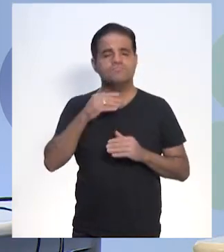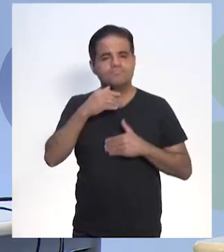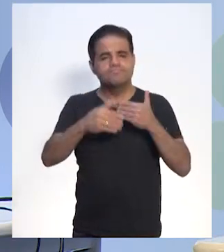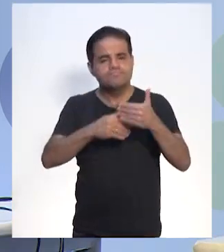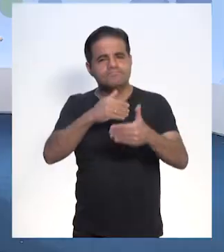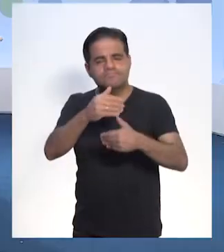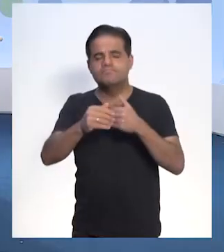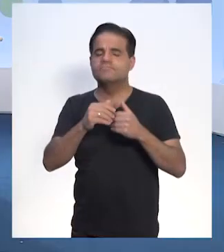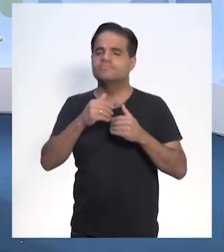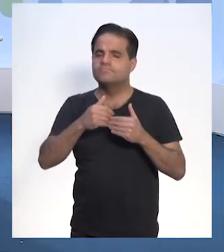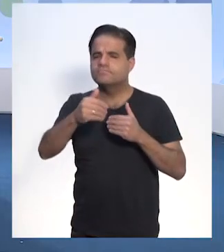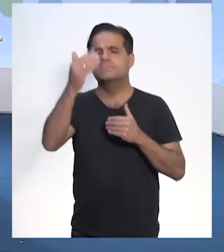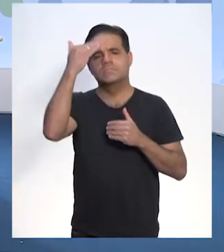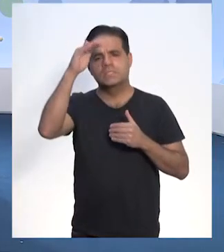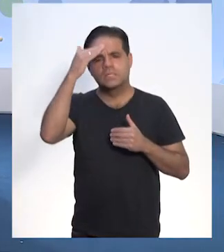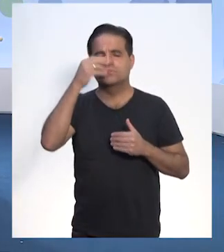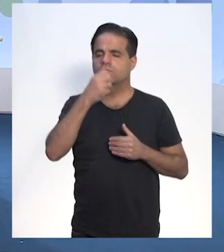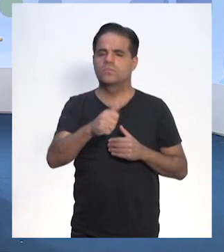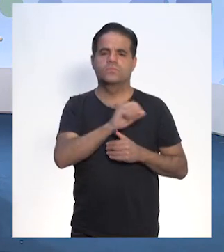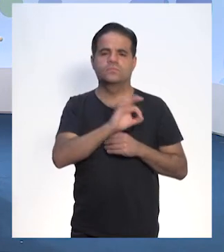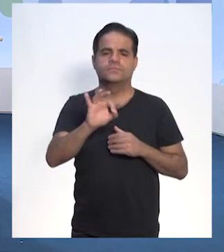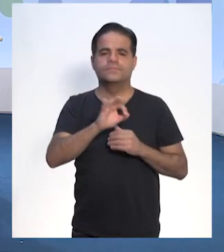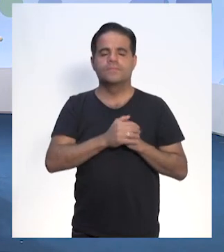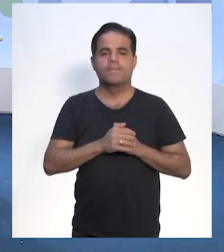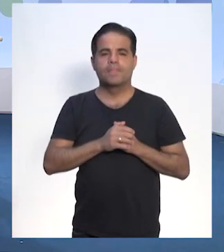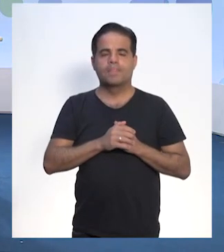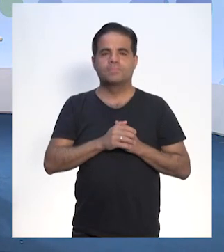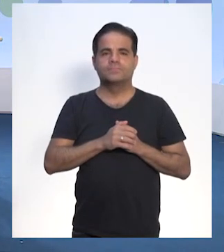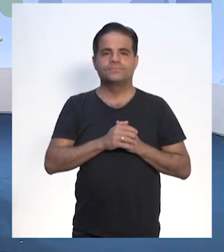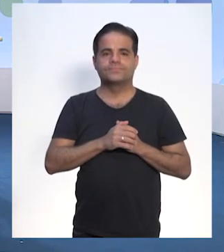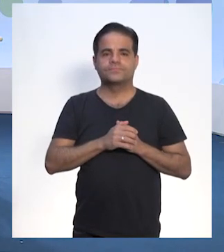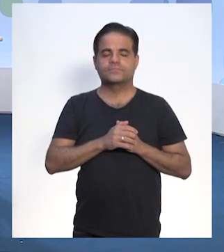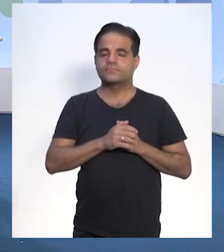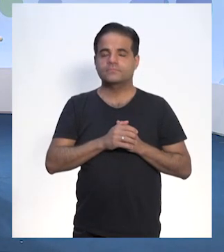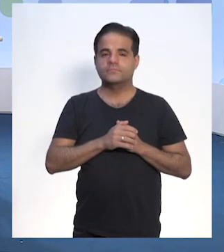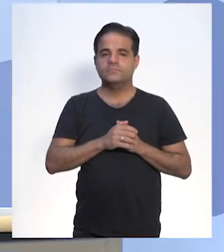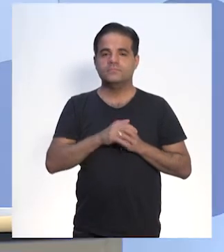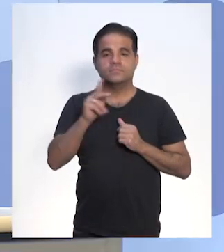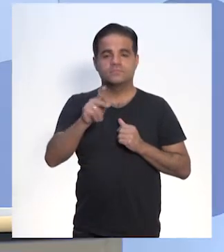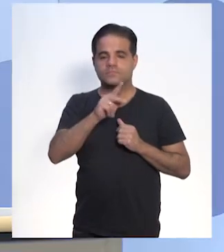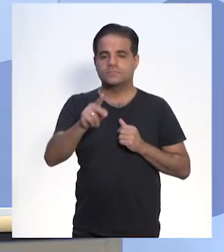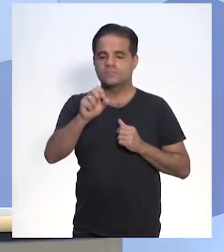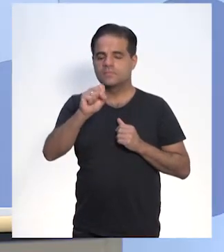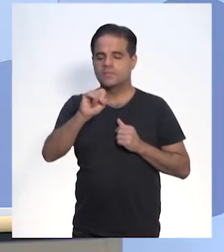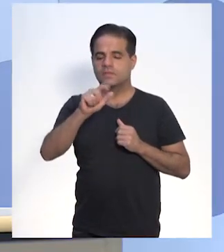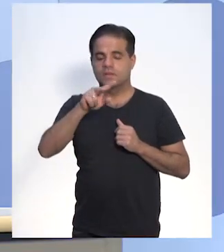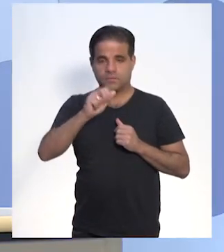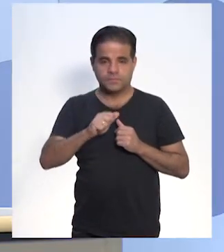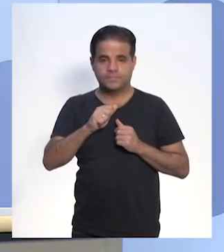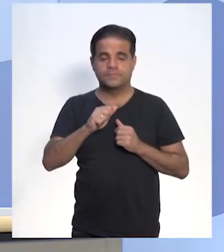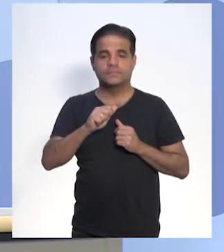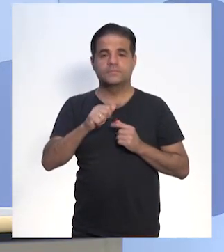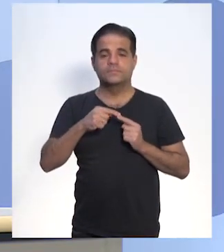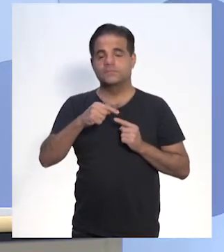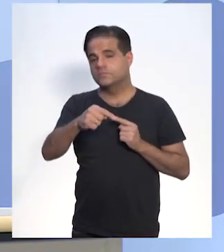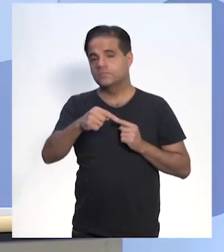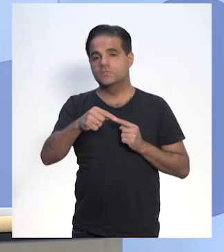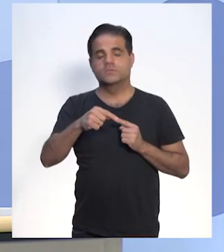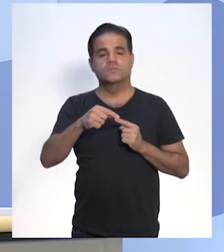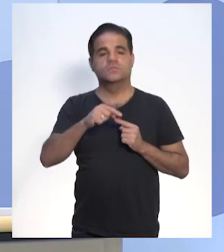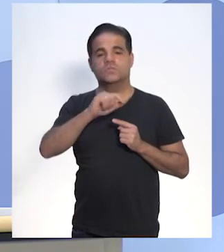familiarizando aí. Super entendo, gente. Mais alguém? A Procílvia colocou a aluna